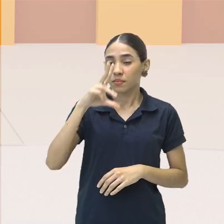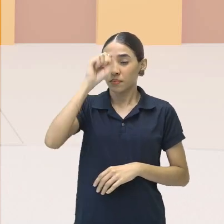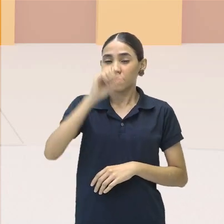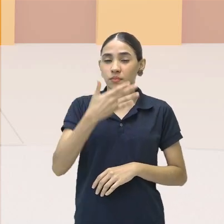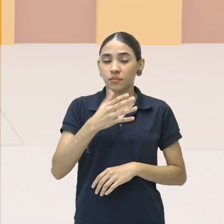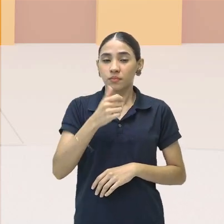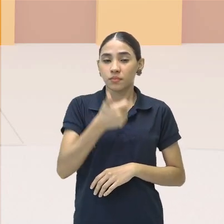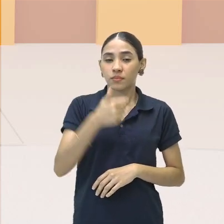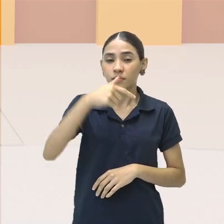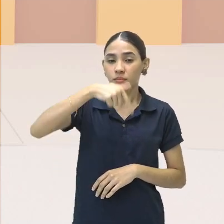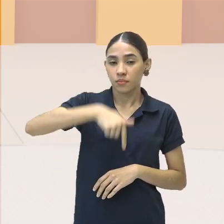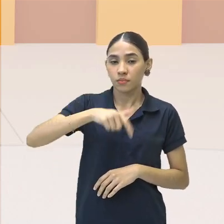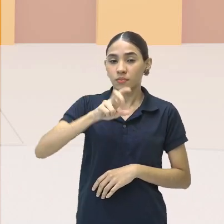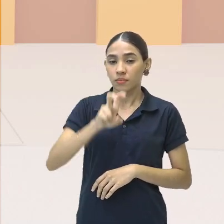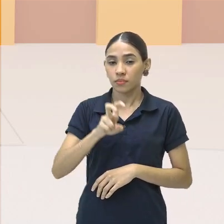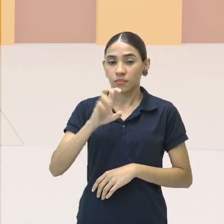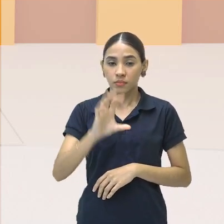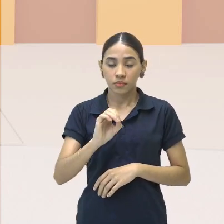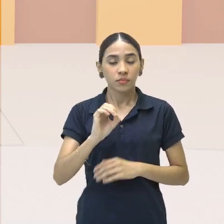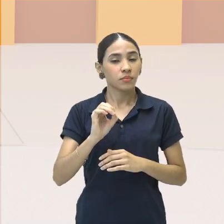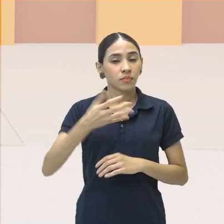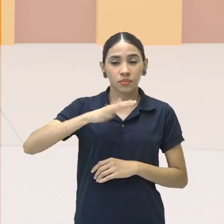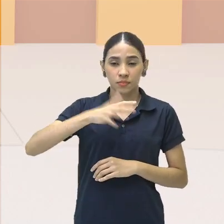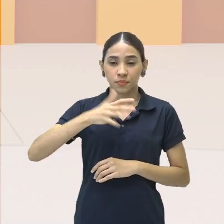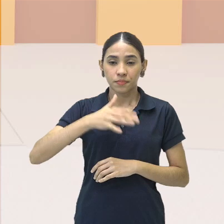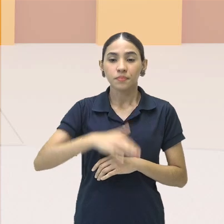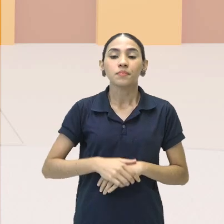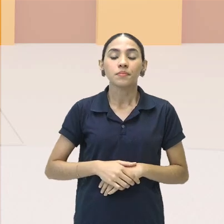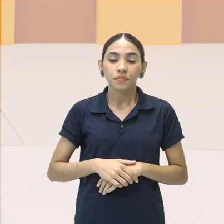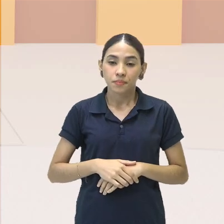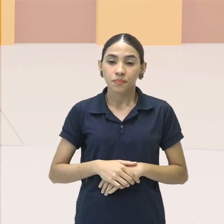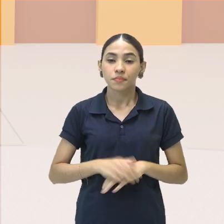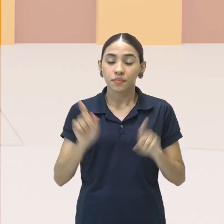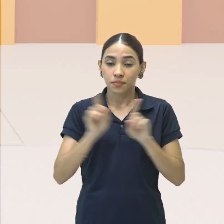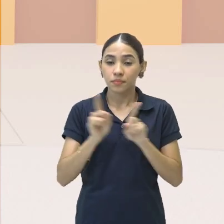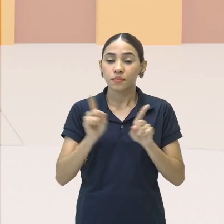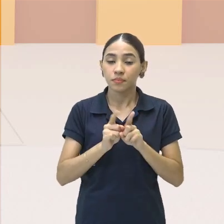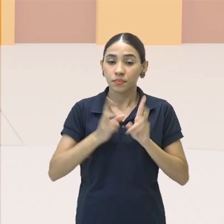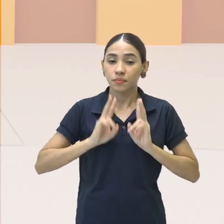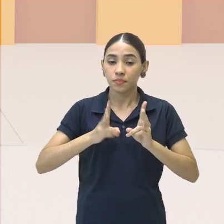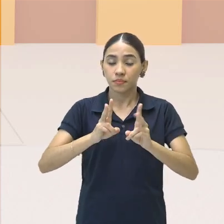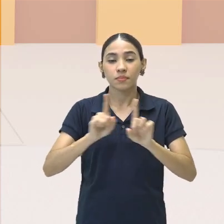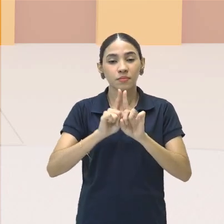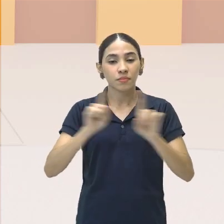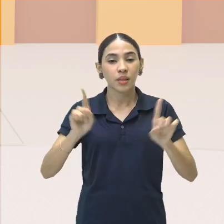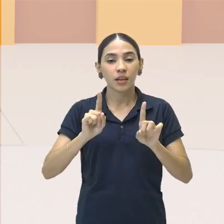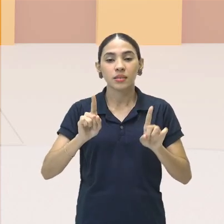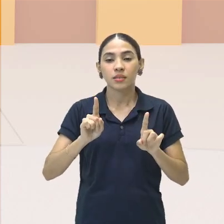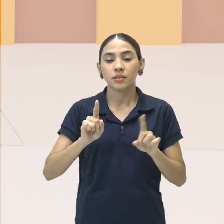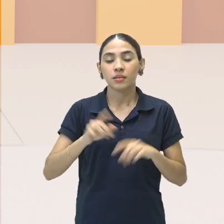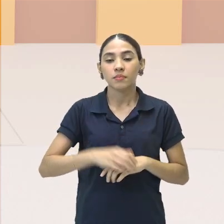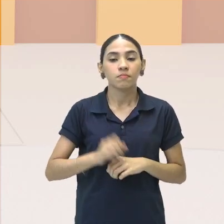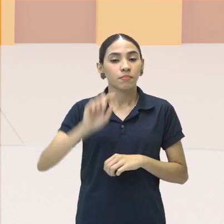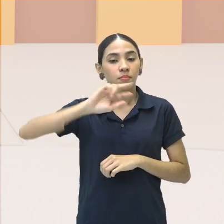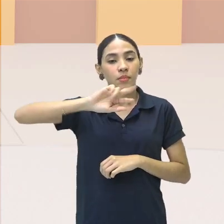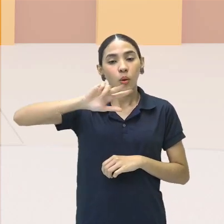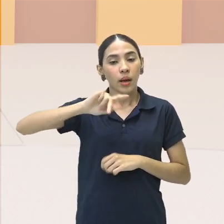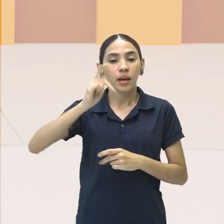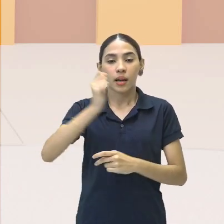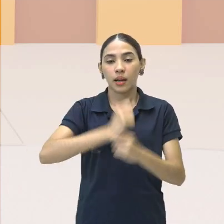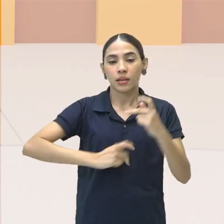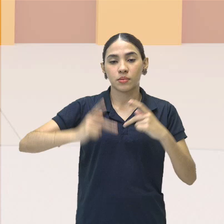menos 1750, aproximadamente. Elas existiam, mas não com uma